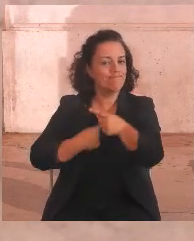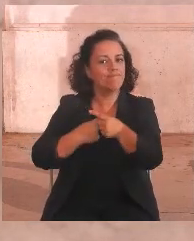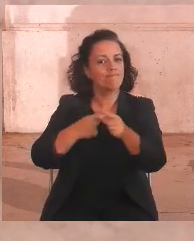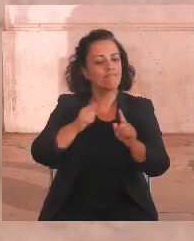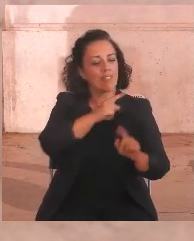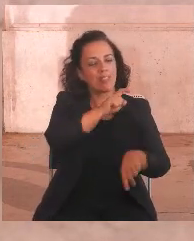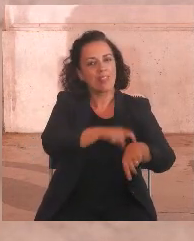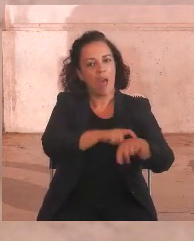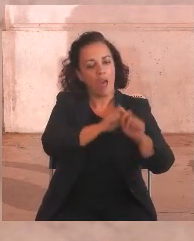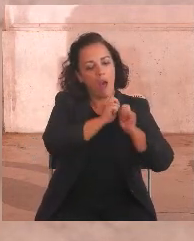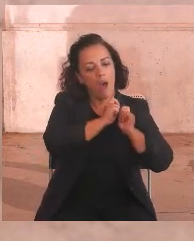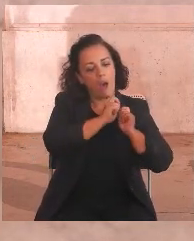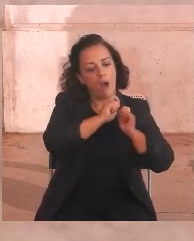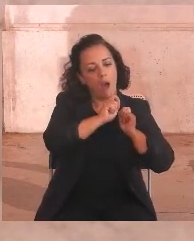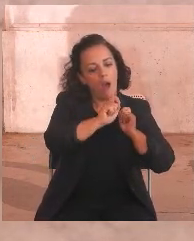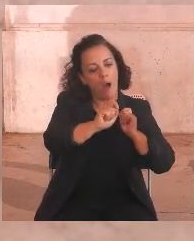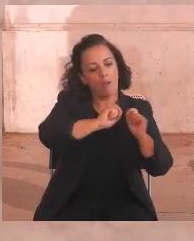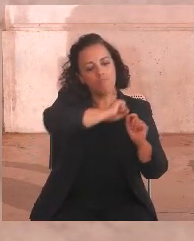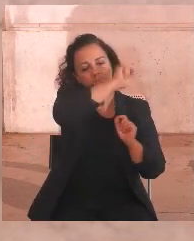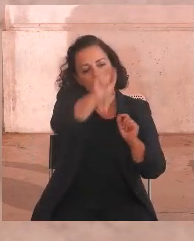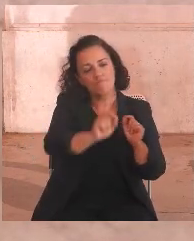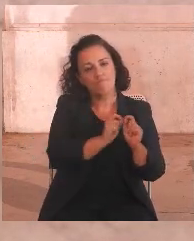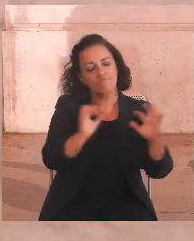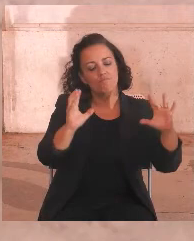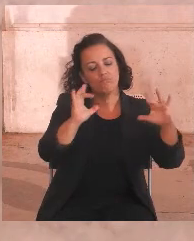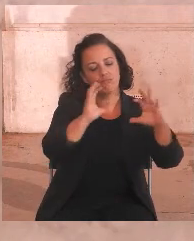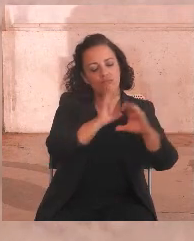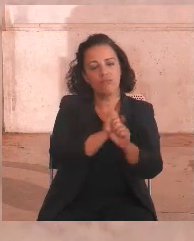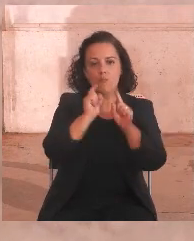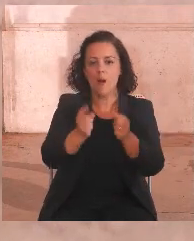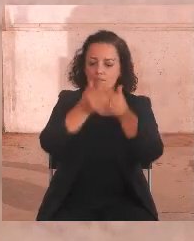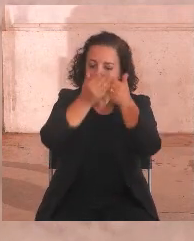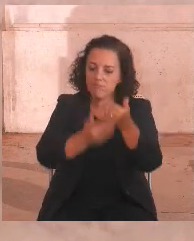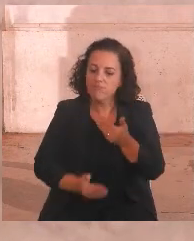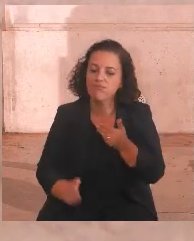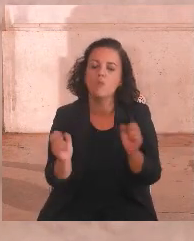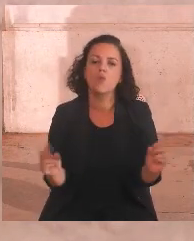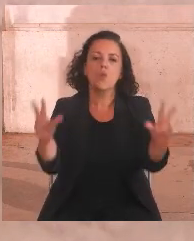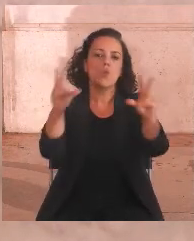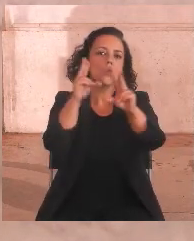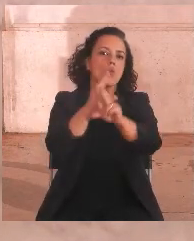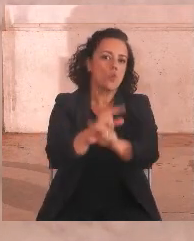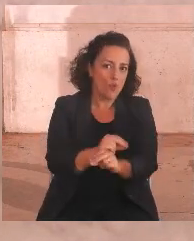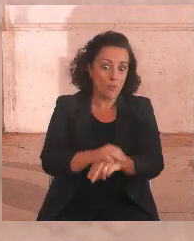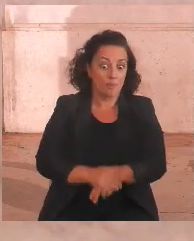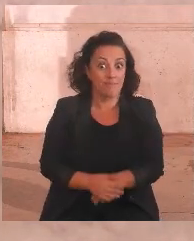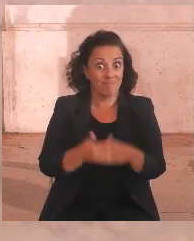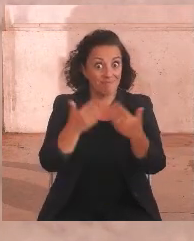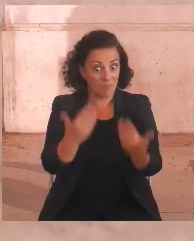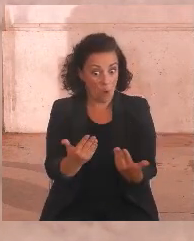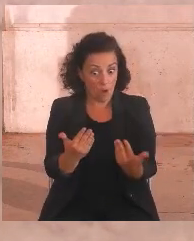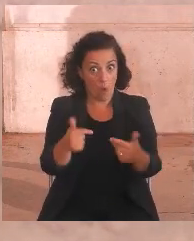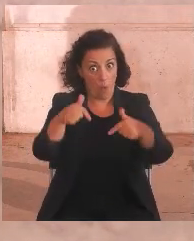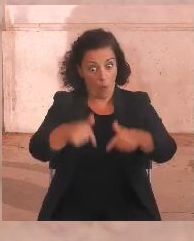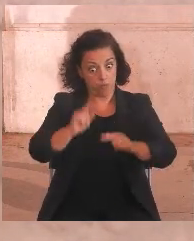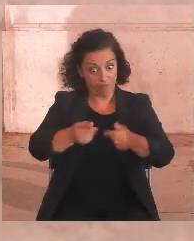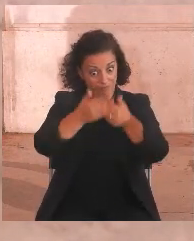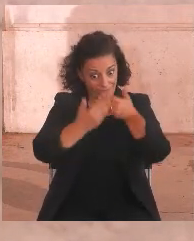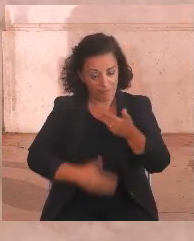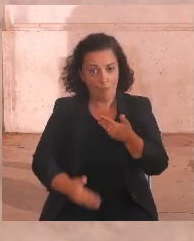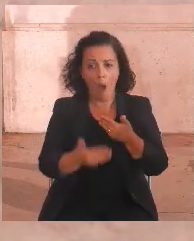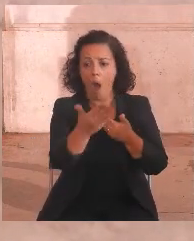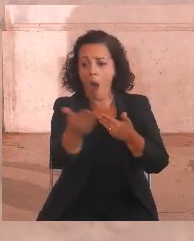ciclo e o início de outro. Com este ritual, juntamos antigos adversários que, a partir de hoje, tenham